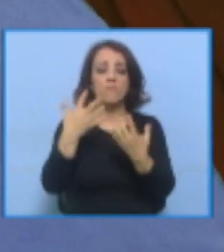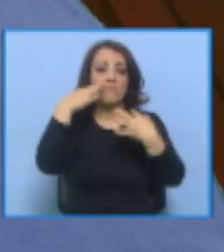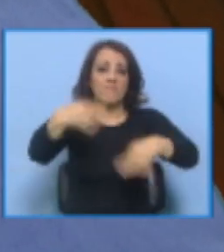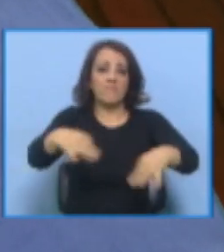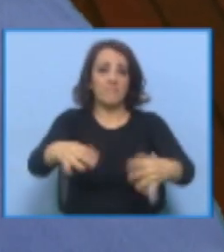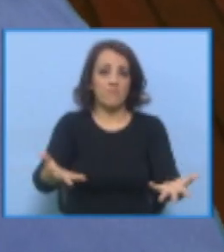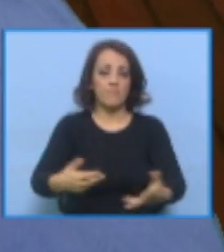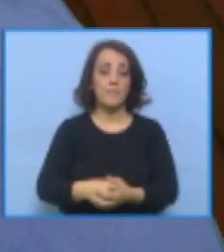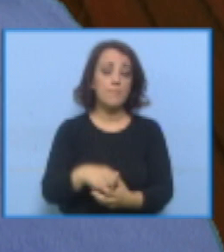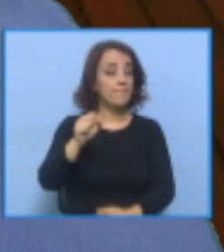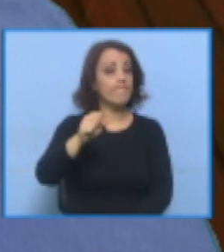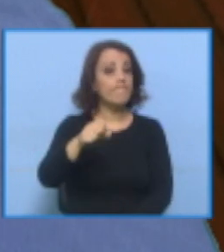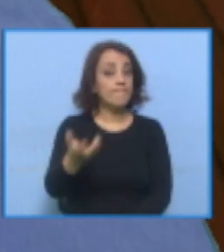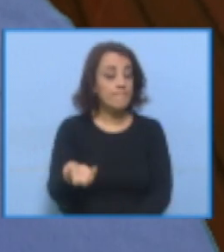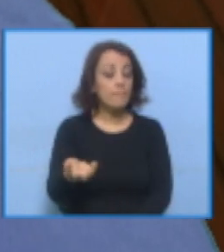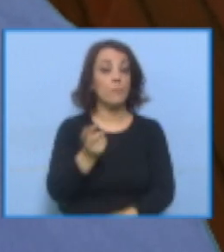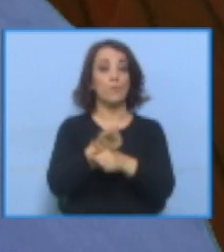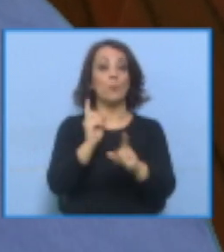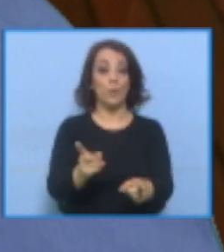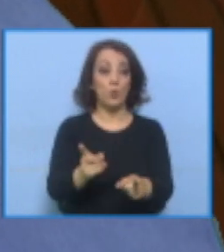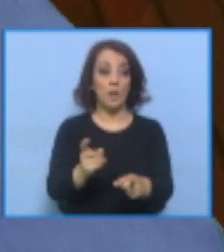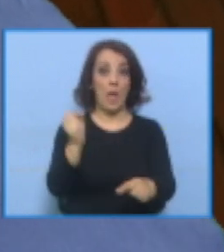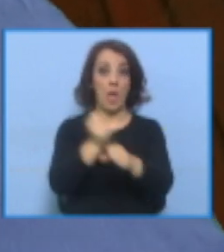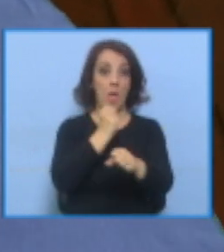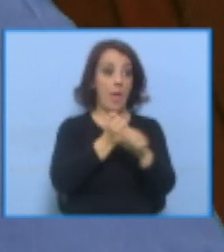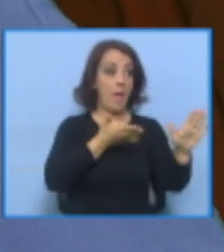É natural porque com a falta de emprego,